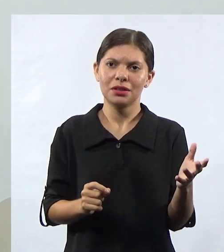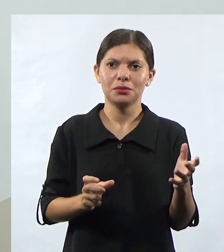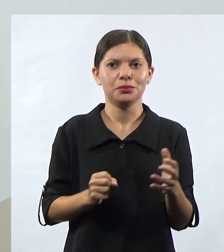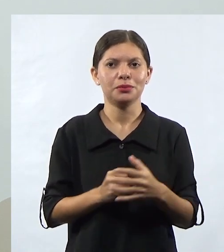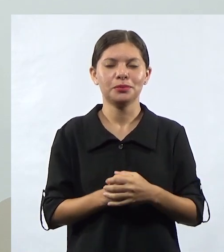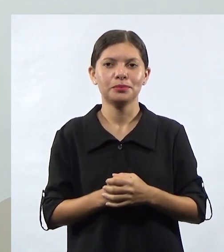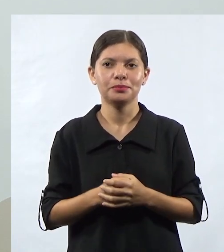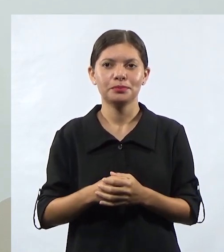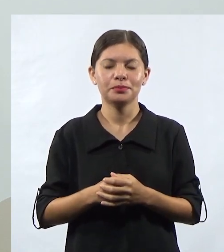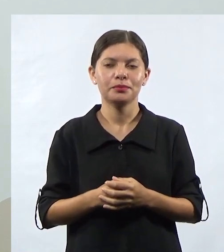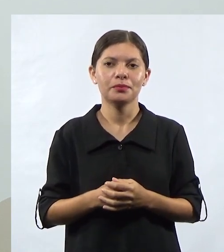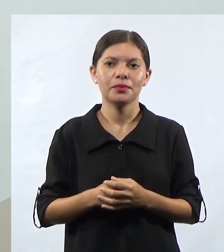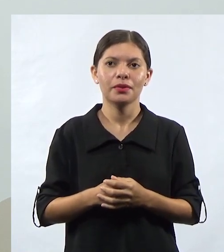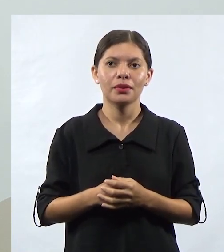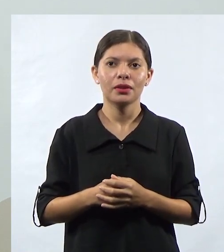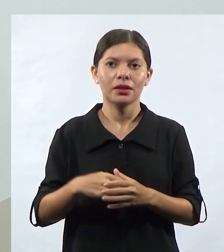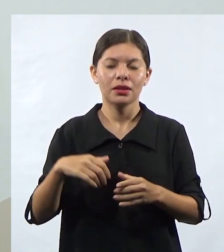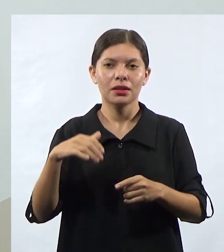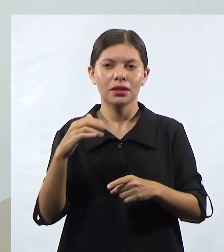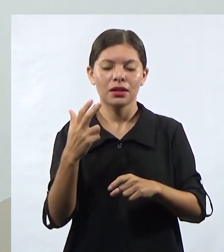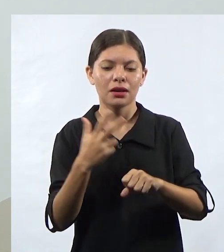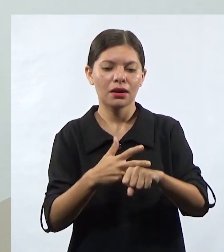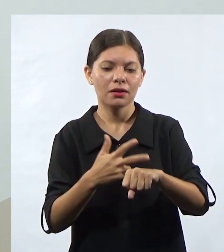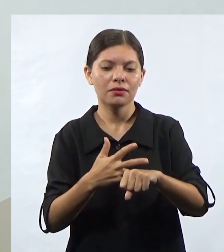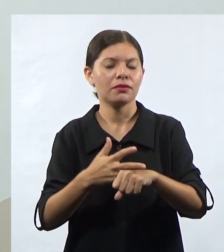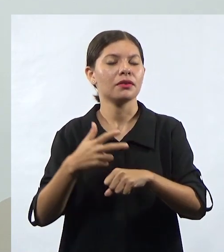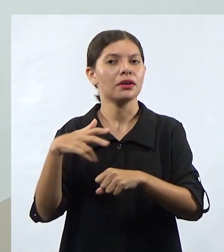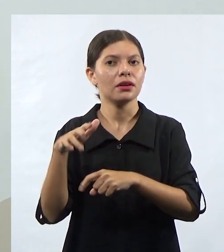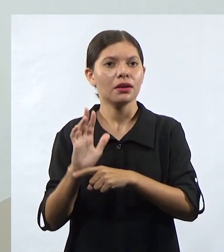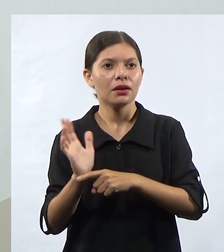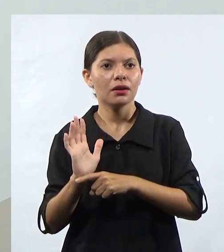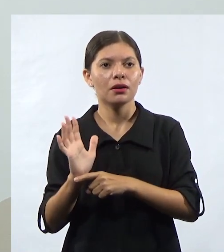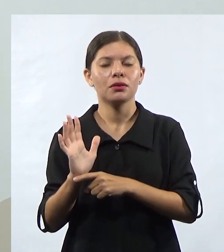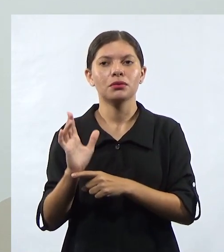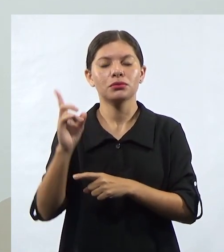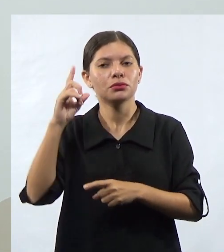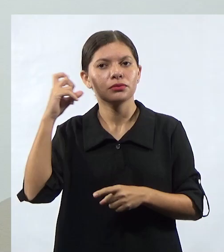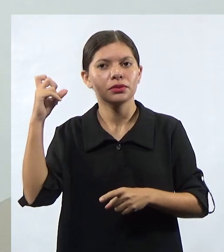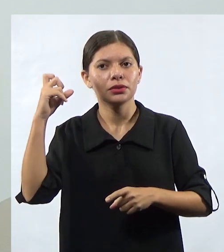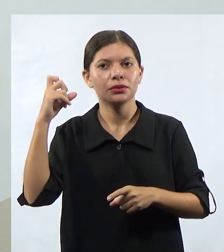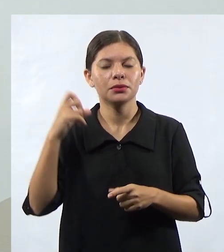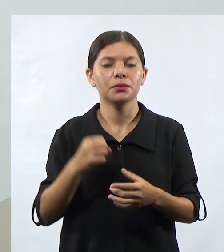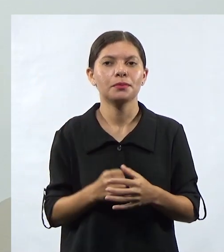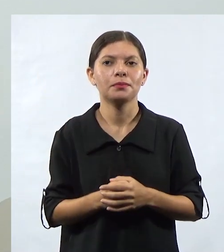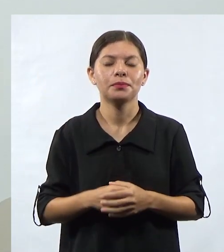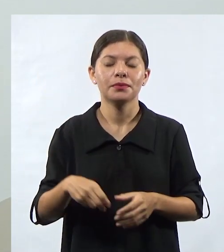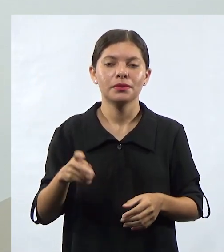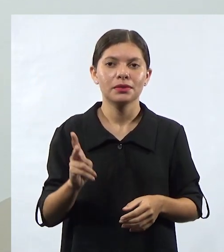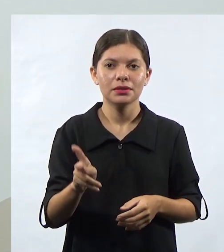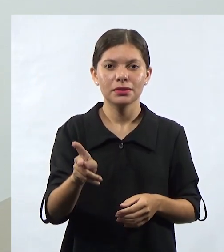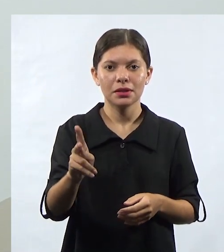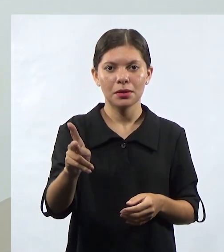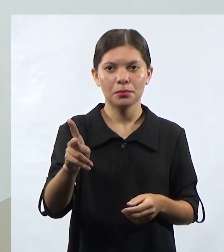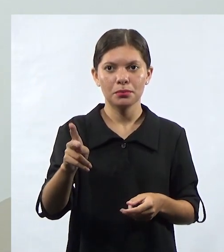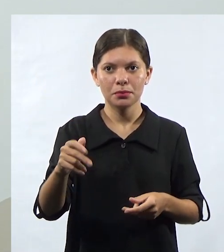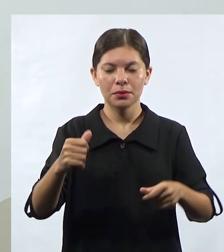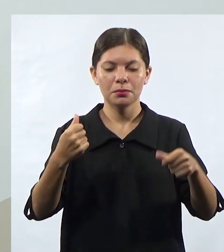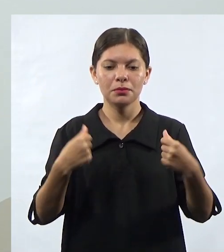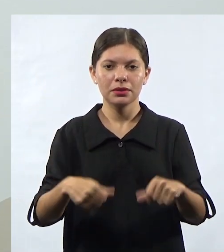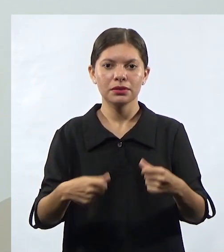gravar o áudio ou gravar o vídeo, mas sempre que for realizado esse procedimento, é necessário termo